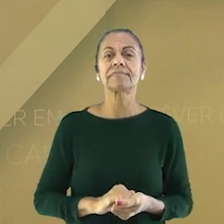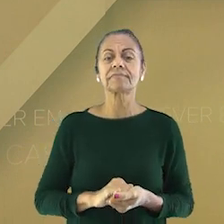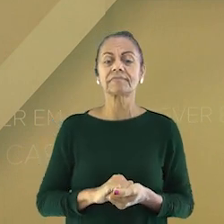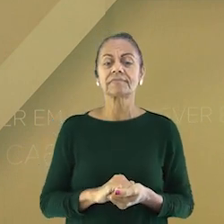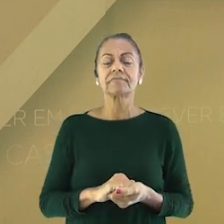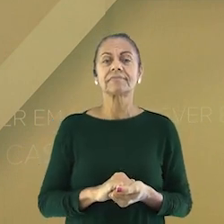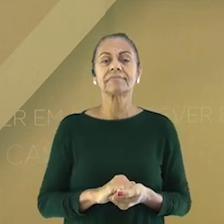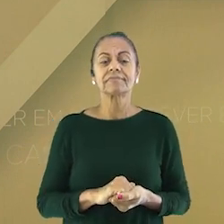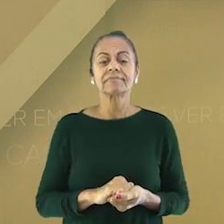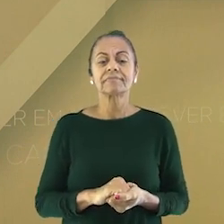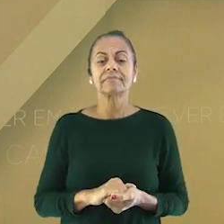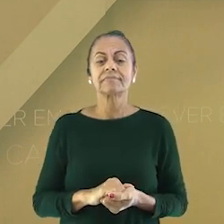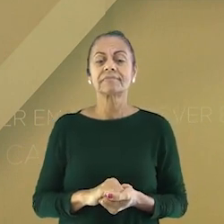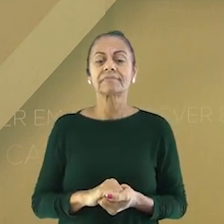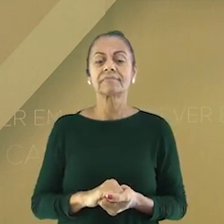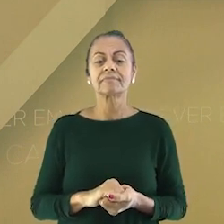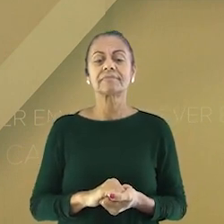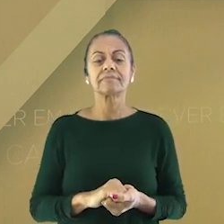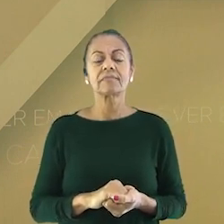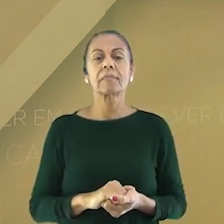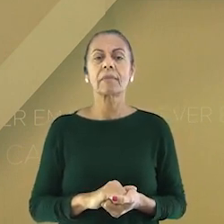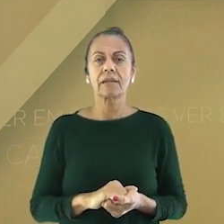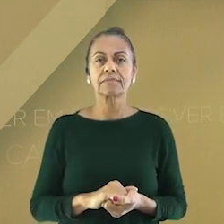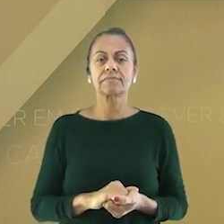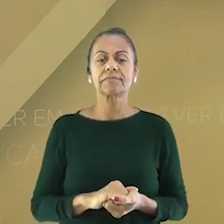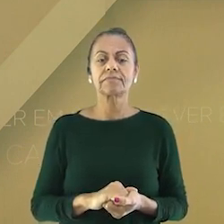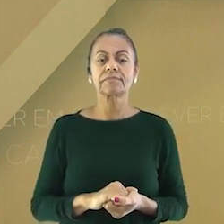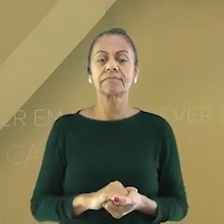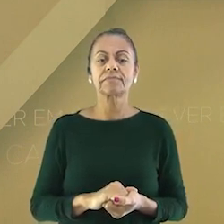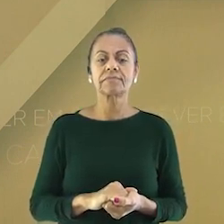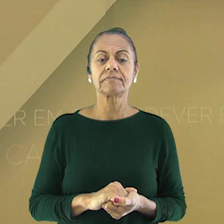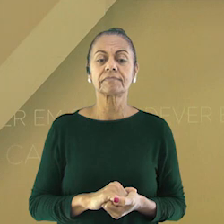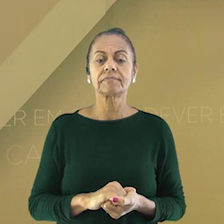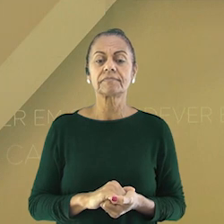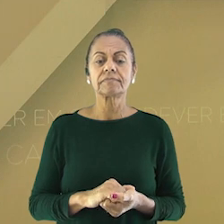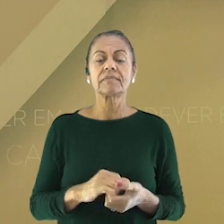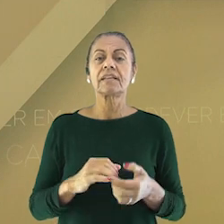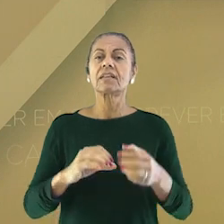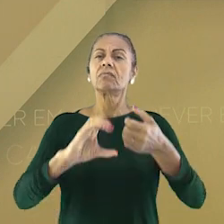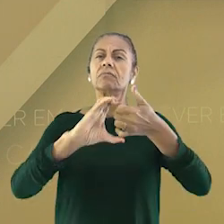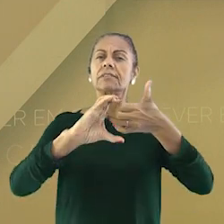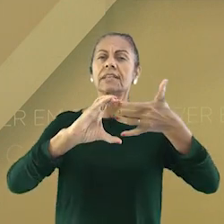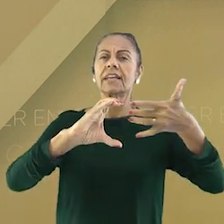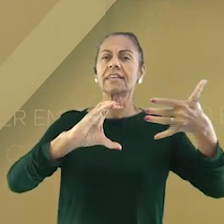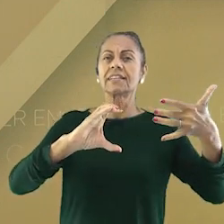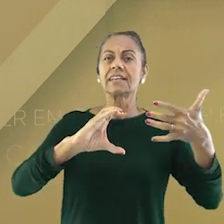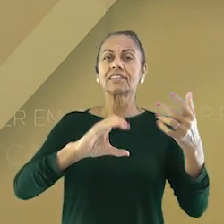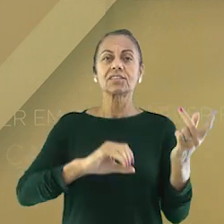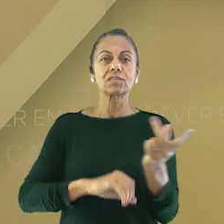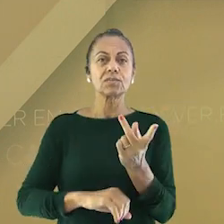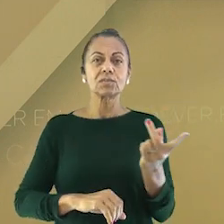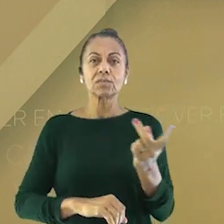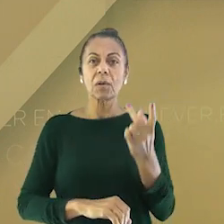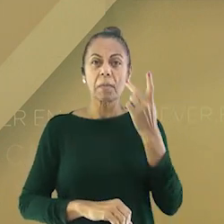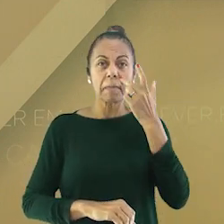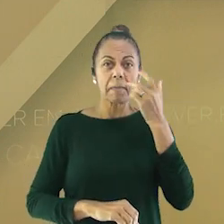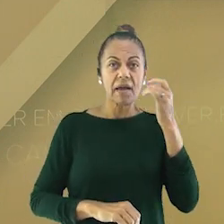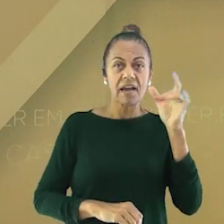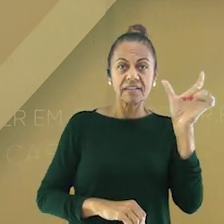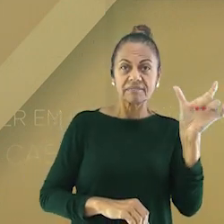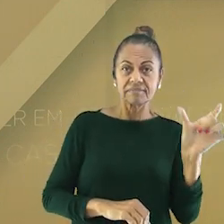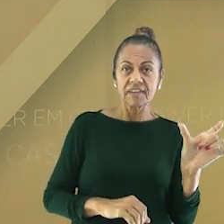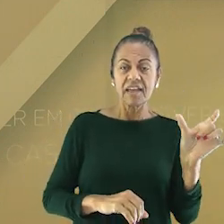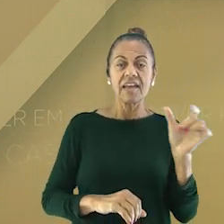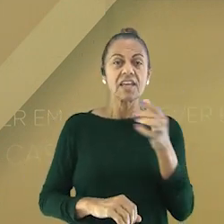Lembram? As mais adjetivo mais s. Smart é o adjetivo, pois descreve